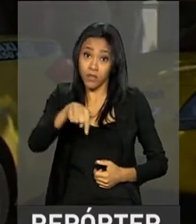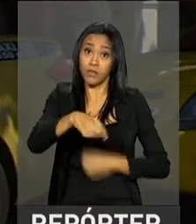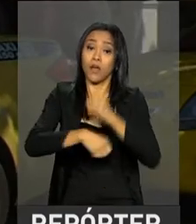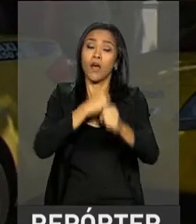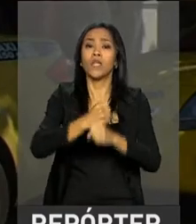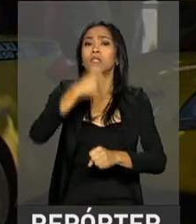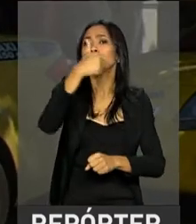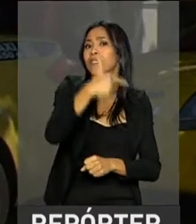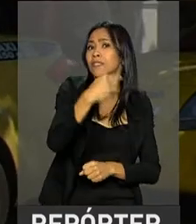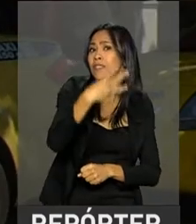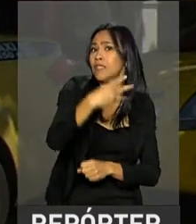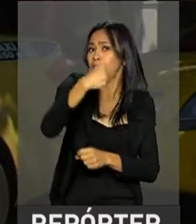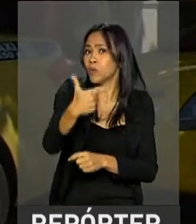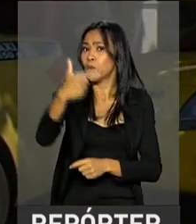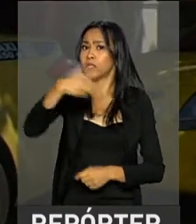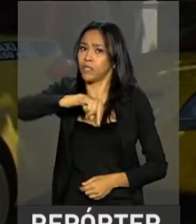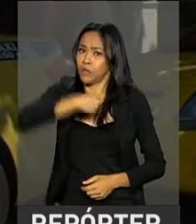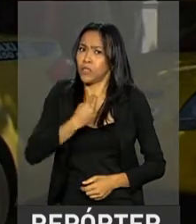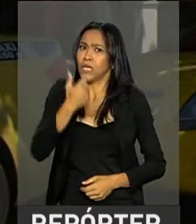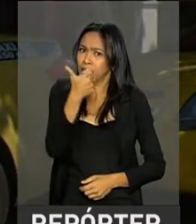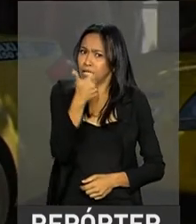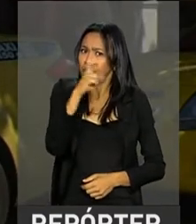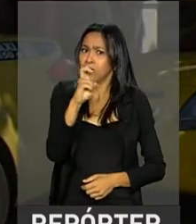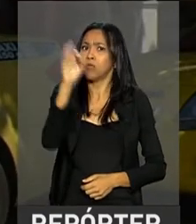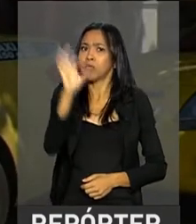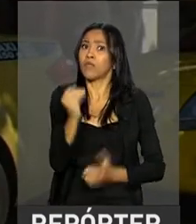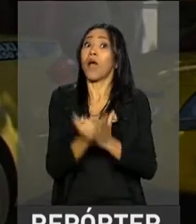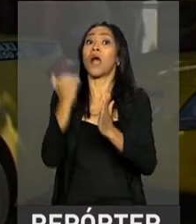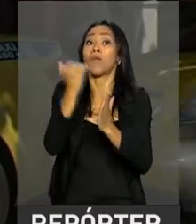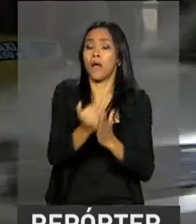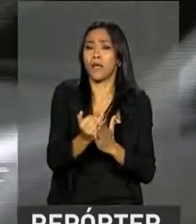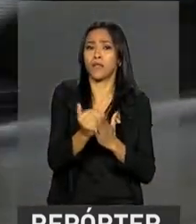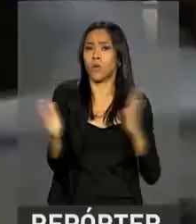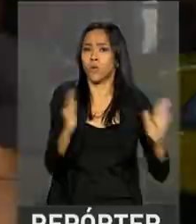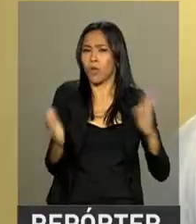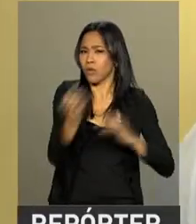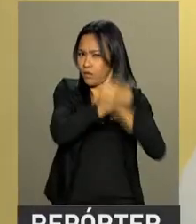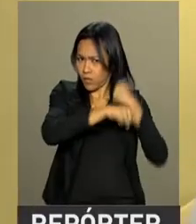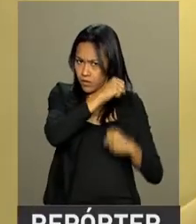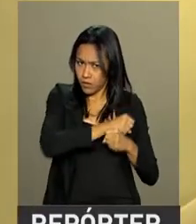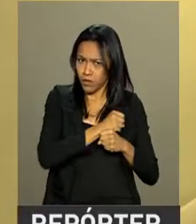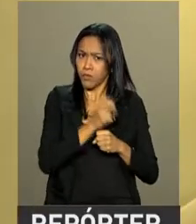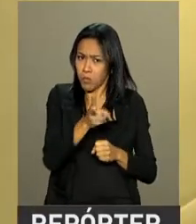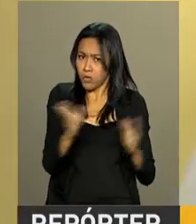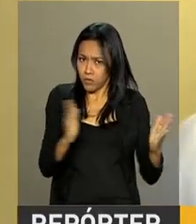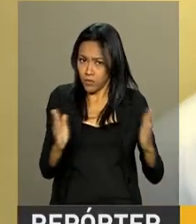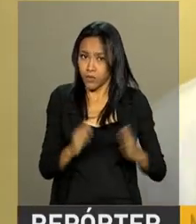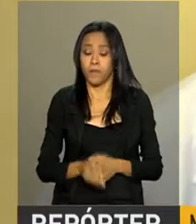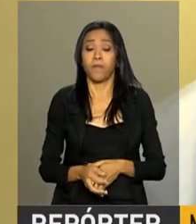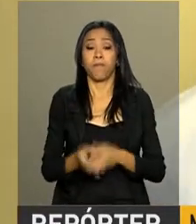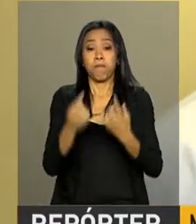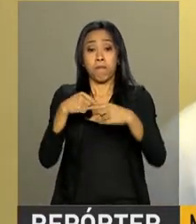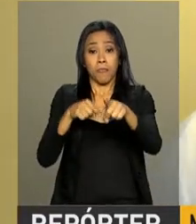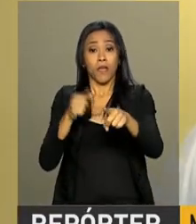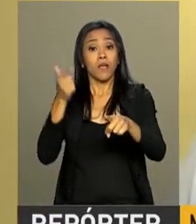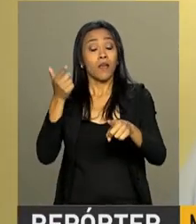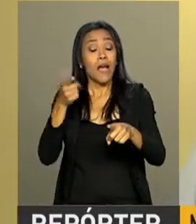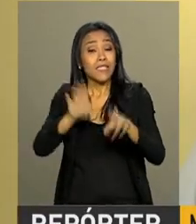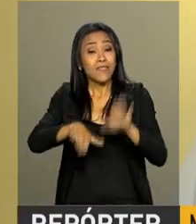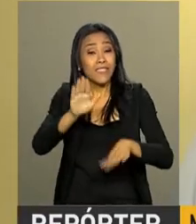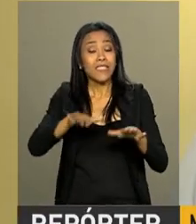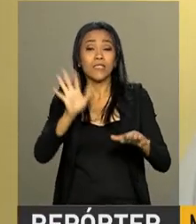cirurgias 15% a mais que no mesmo período do ano passado na maioria das vezes a gente faz uma reconstrução tardia